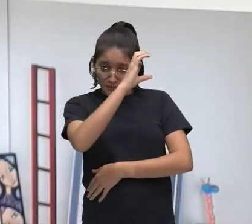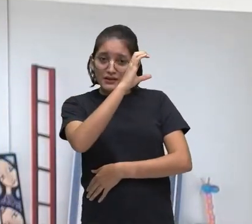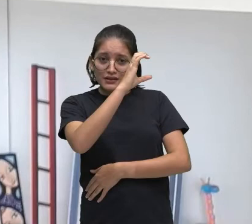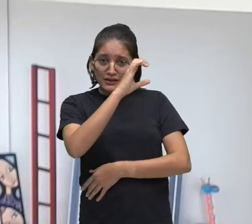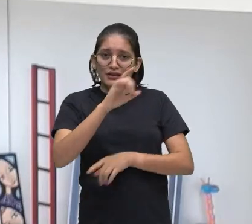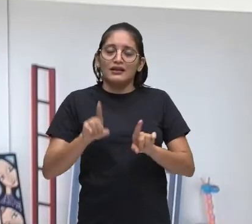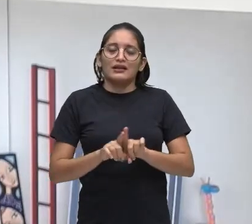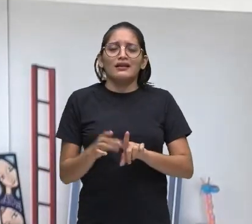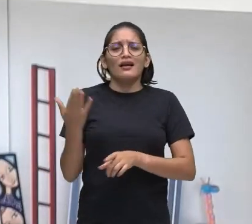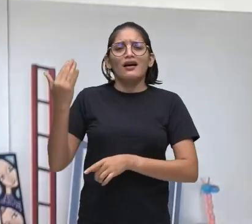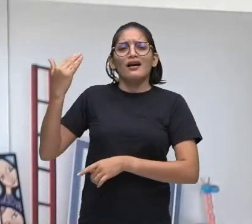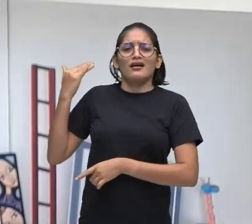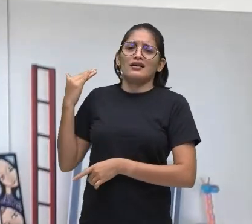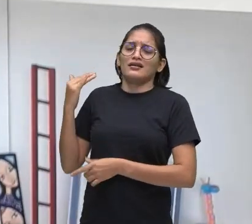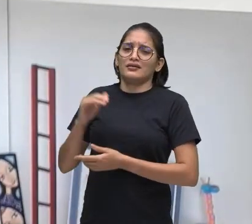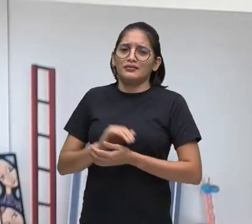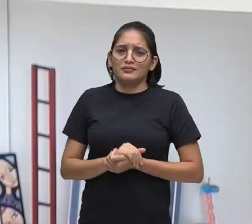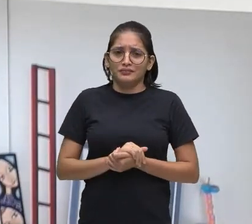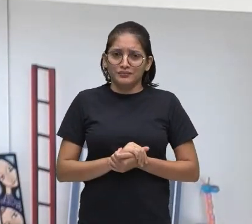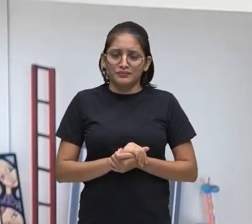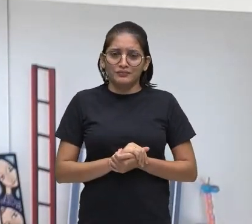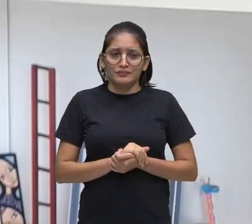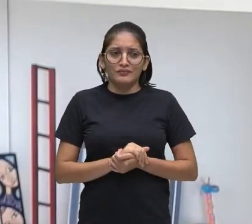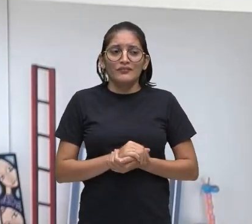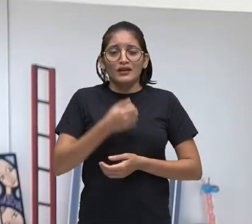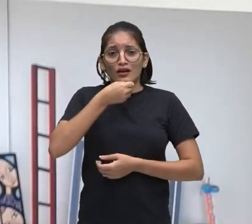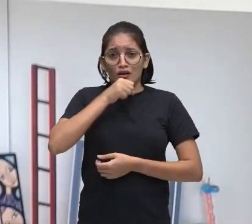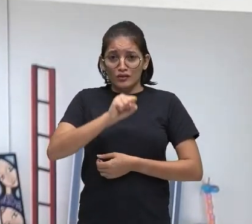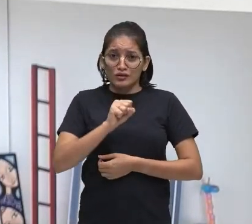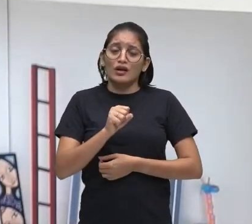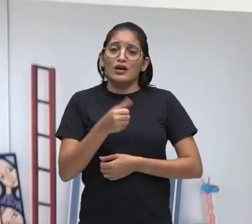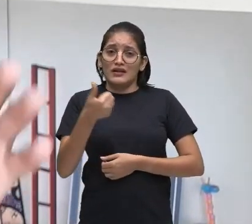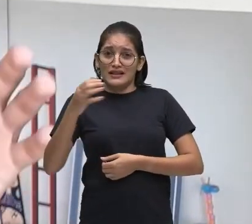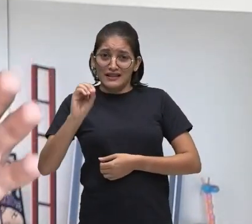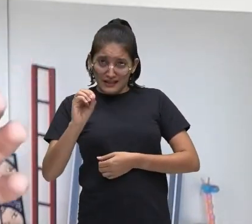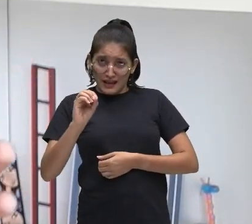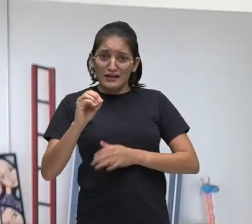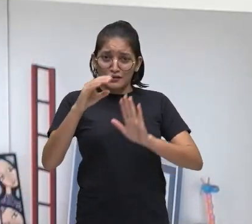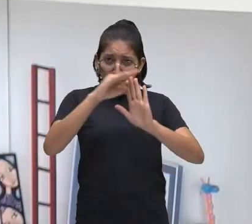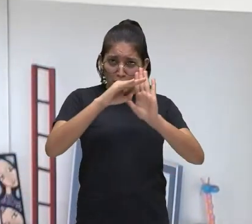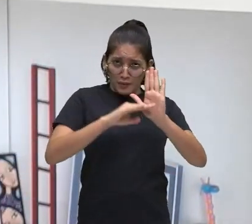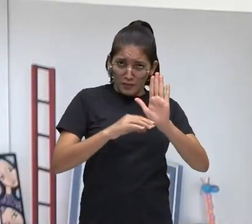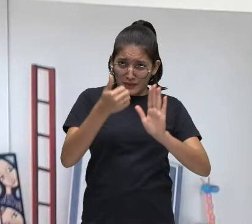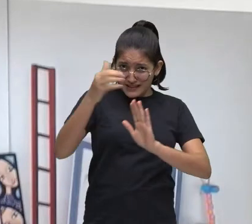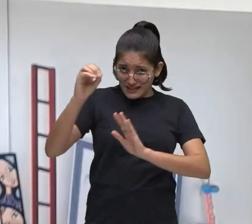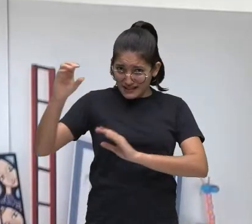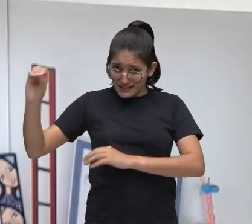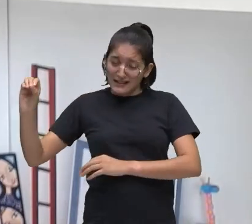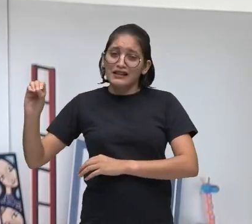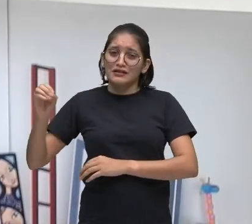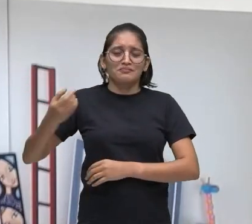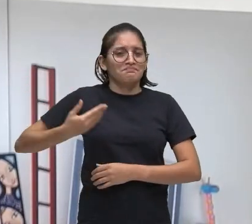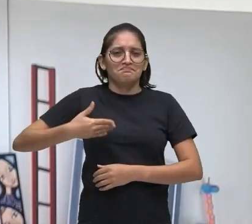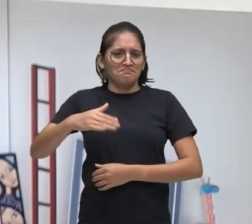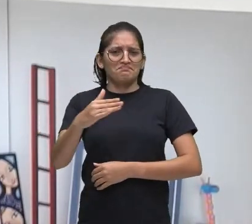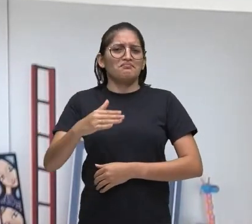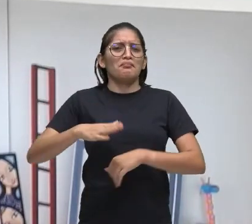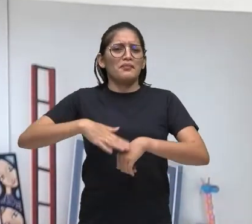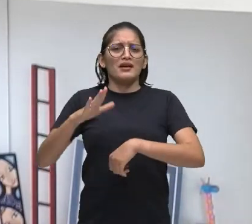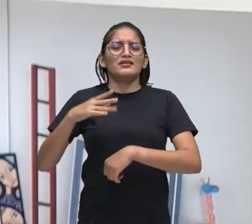no exterior, Freire está no top 100. No EJA, então, foi muito além de um grande